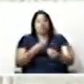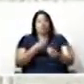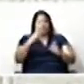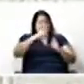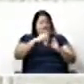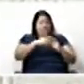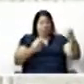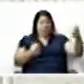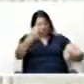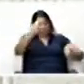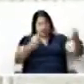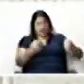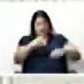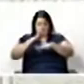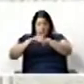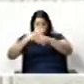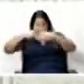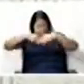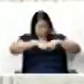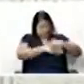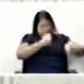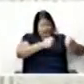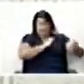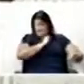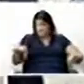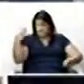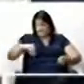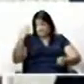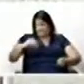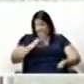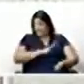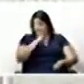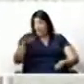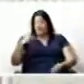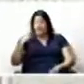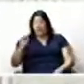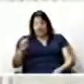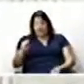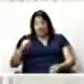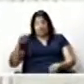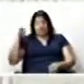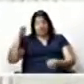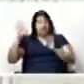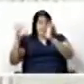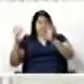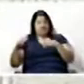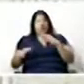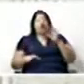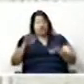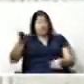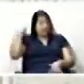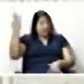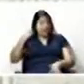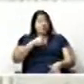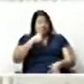carro e saiu correndo para levar o doente para ser atendido num pronto-socorro de maior complexidade. Uma vez eu perdi um doente